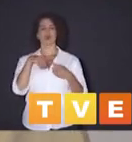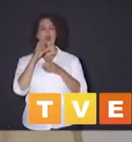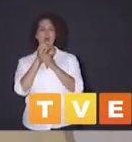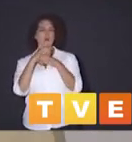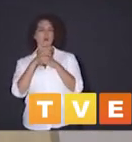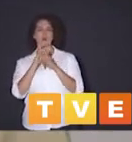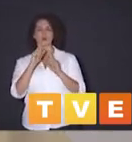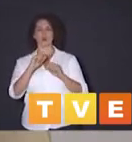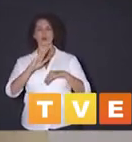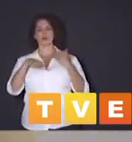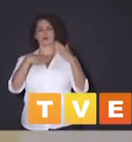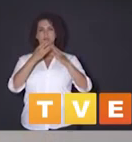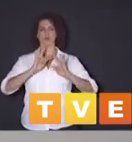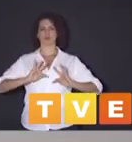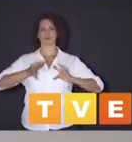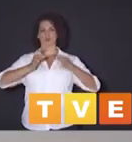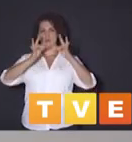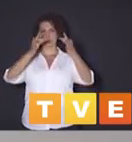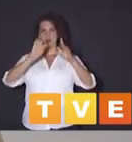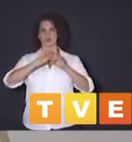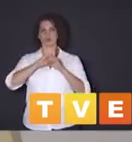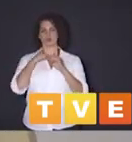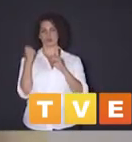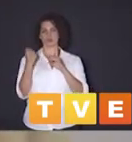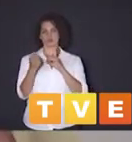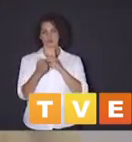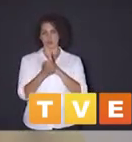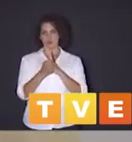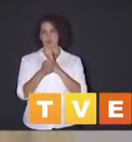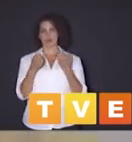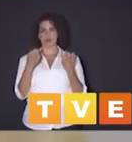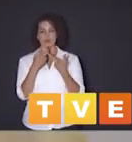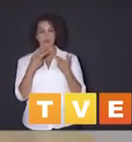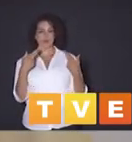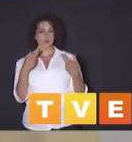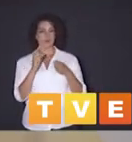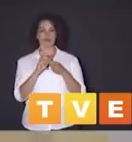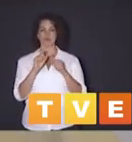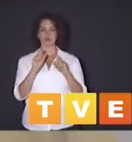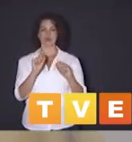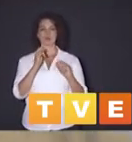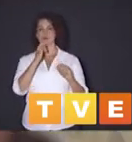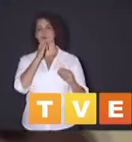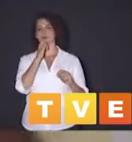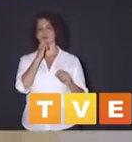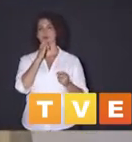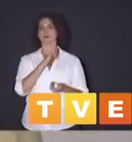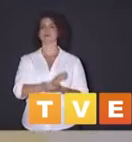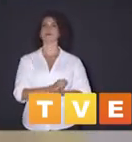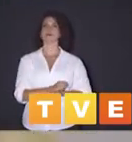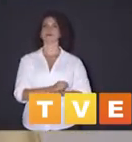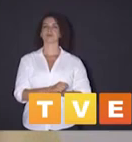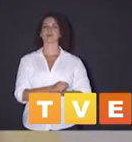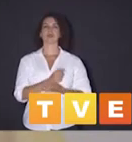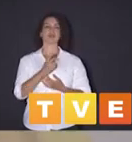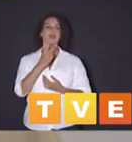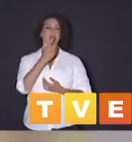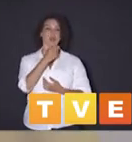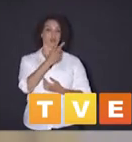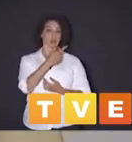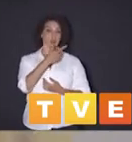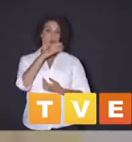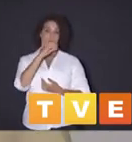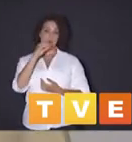desenvolvimento de tecnologias sociais tá são coisas que nós fizemos nós desenvolvemos é em 2001